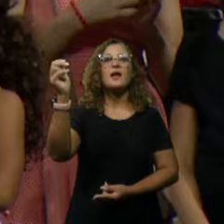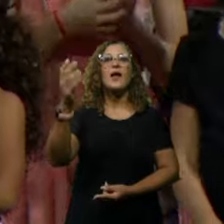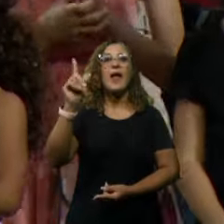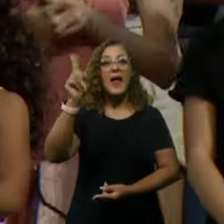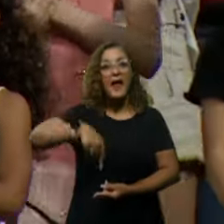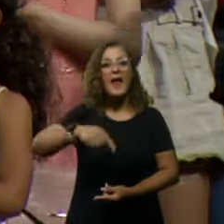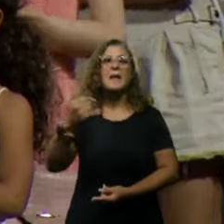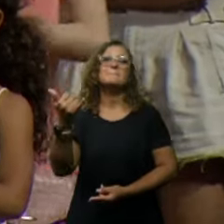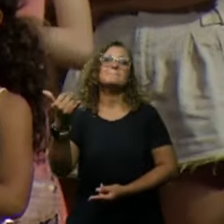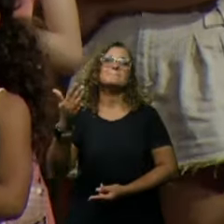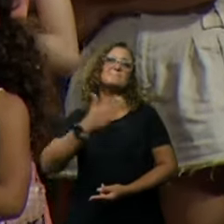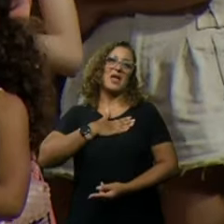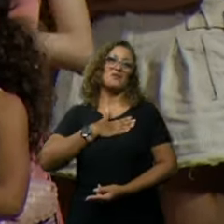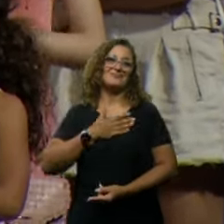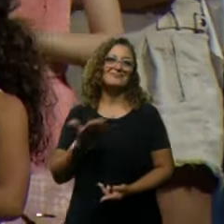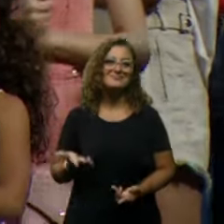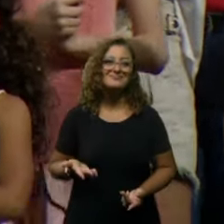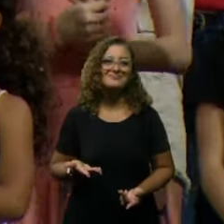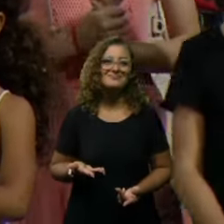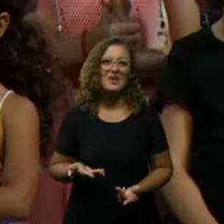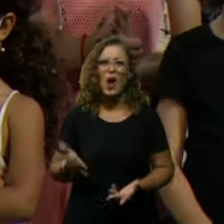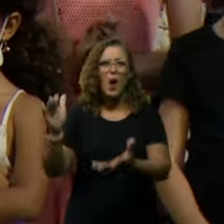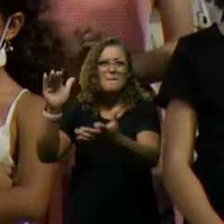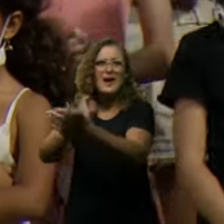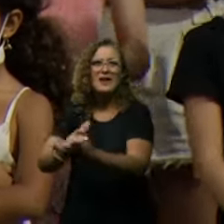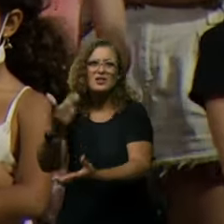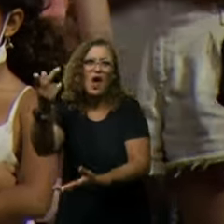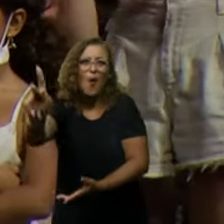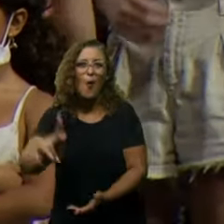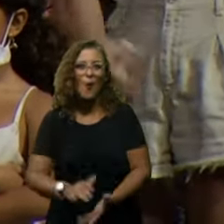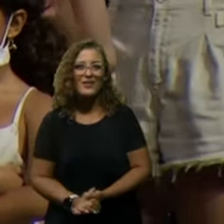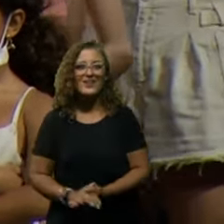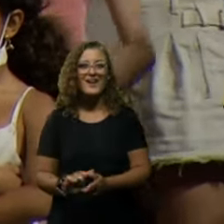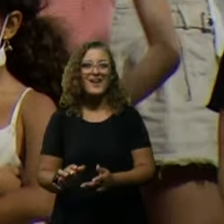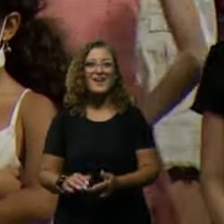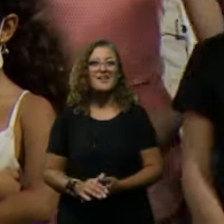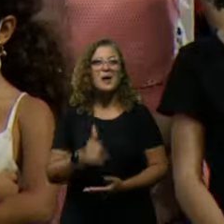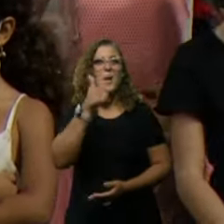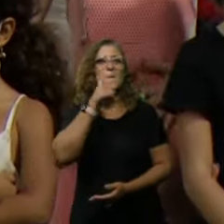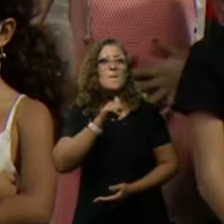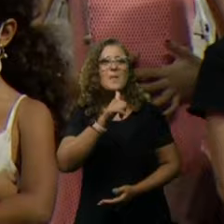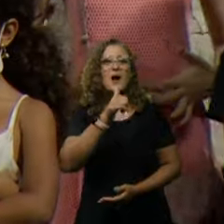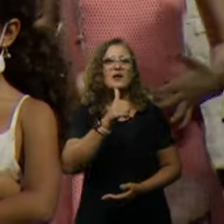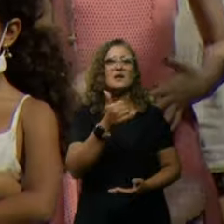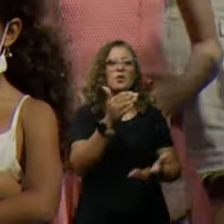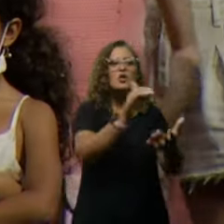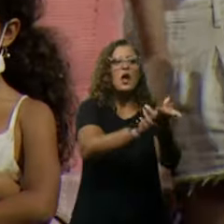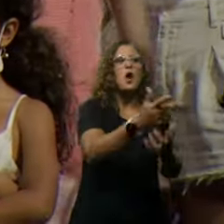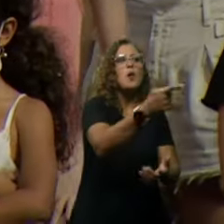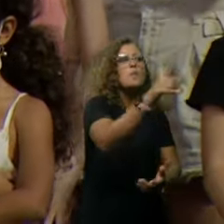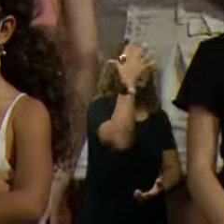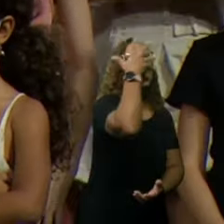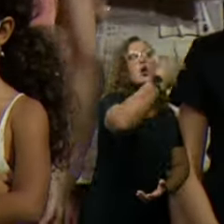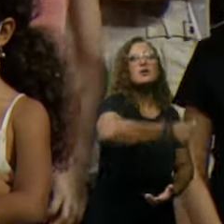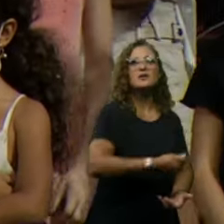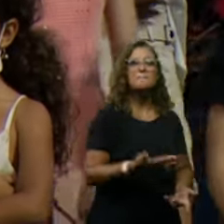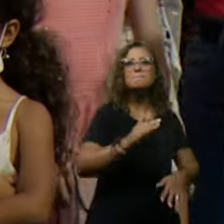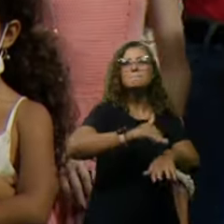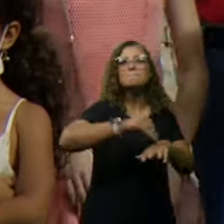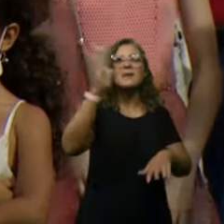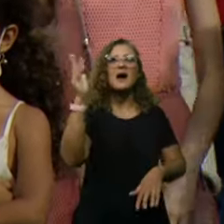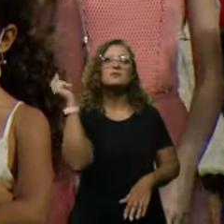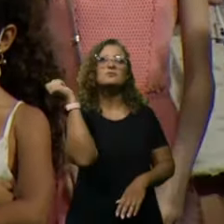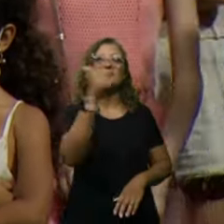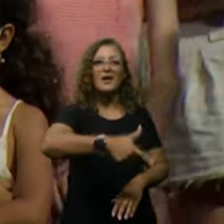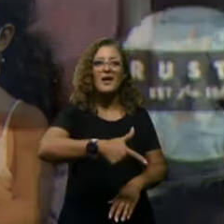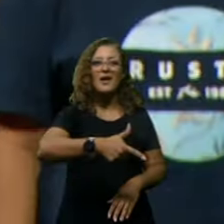não é sobre o marido da fulana da Rosa para ela não não é sobre o marido da cigana você é bonito ou não o que importa